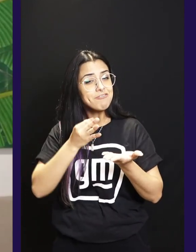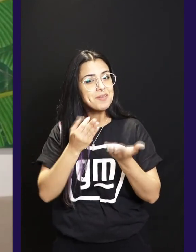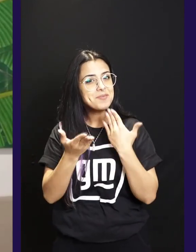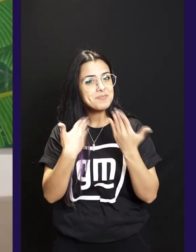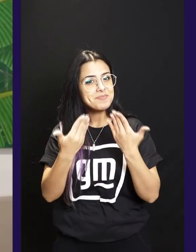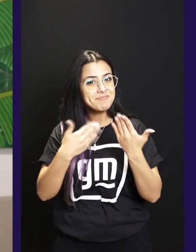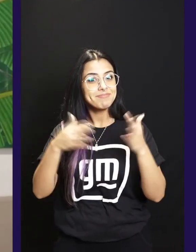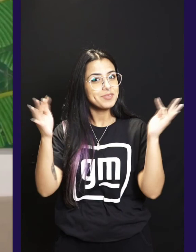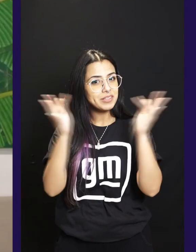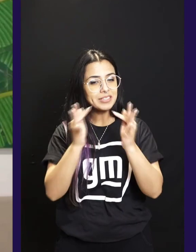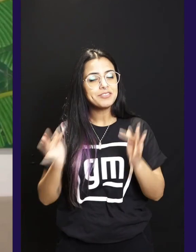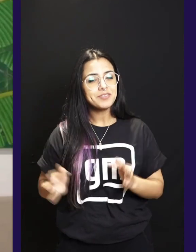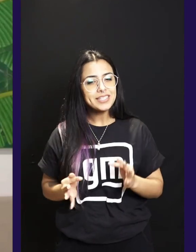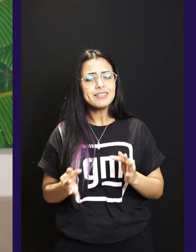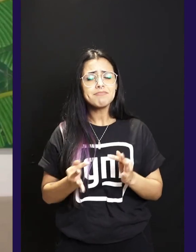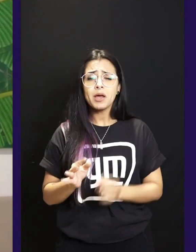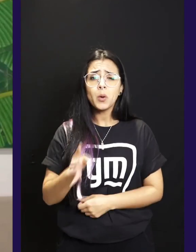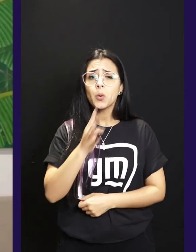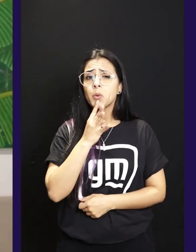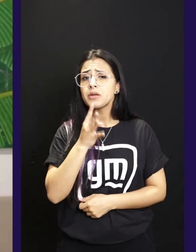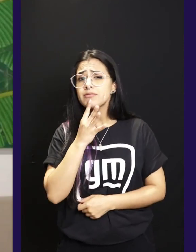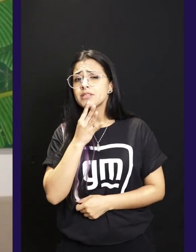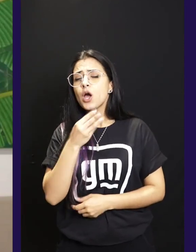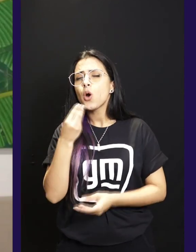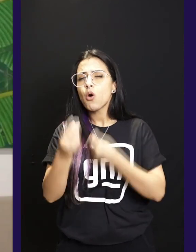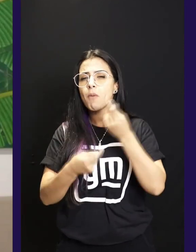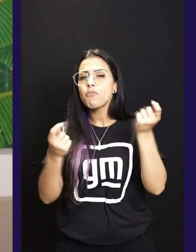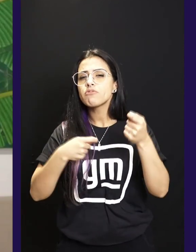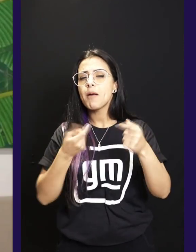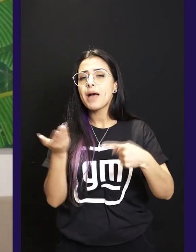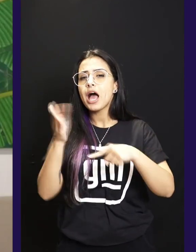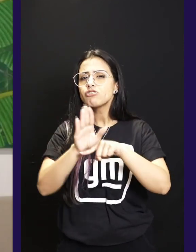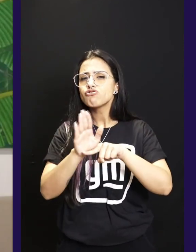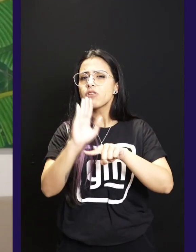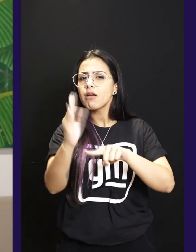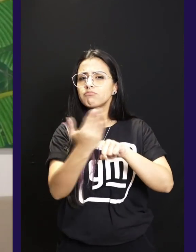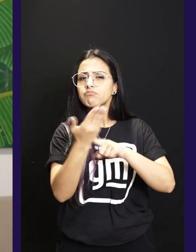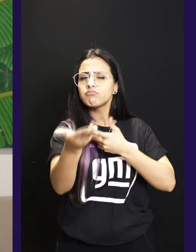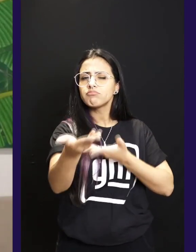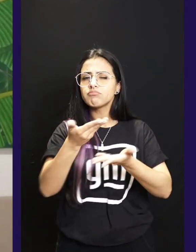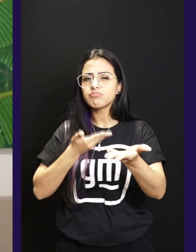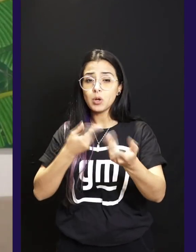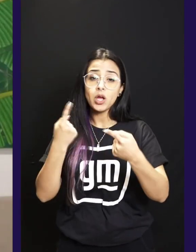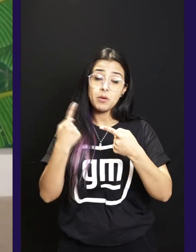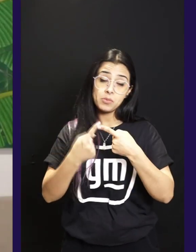papo, entender como que a gente pode se ajudar, né? Porque